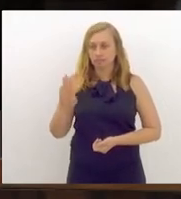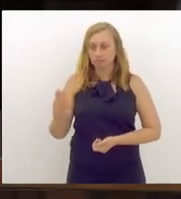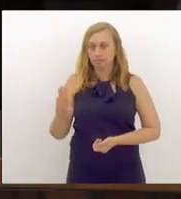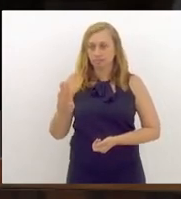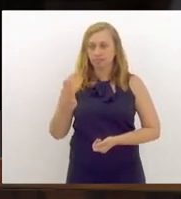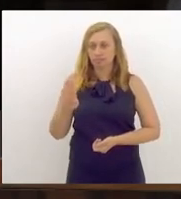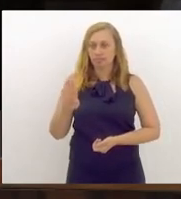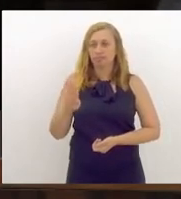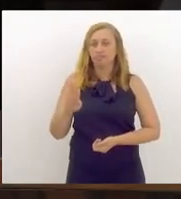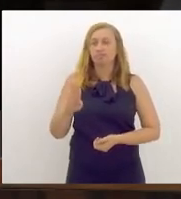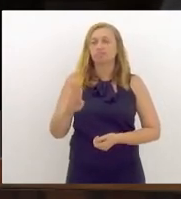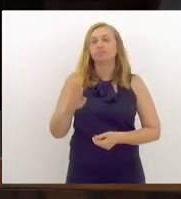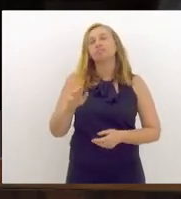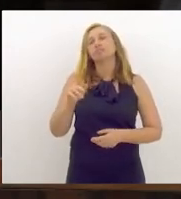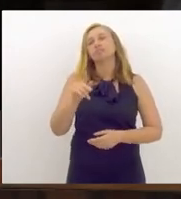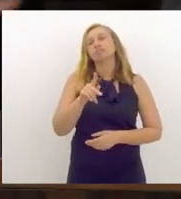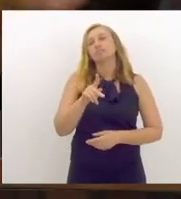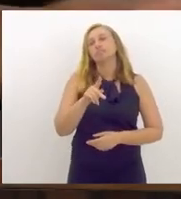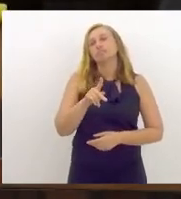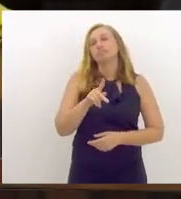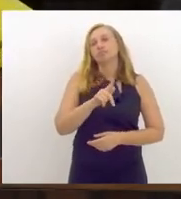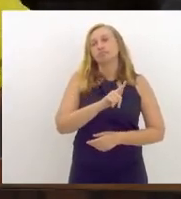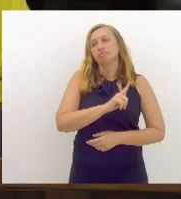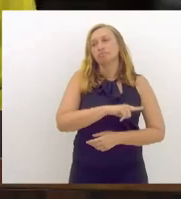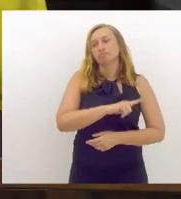secretário Geral do PSB